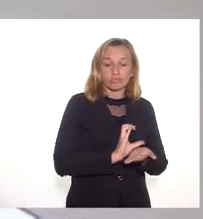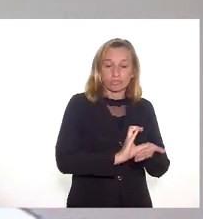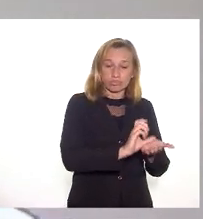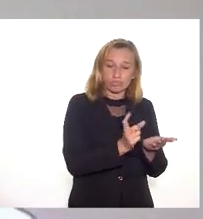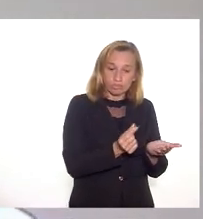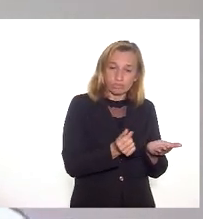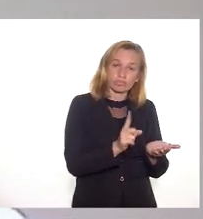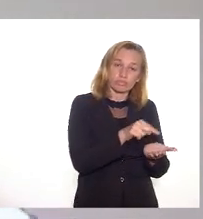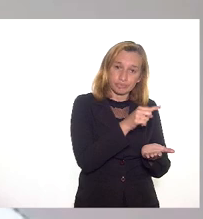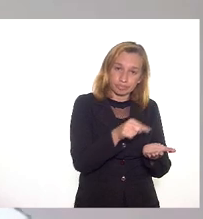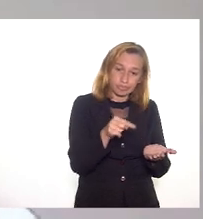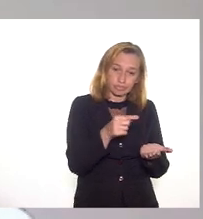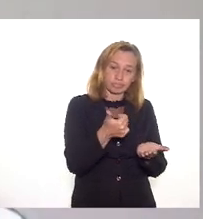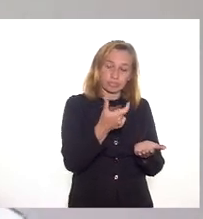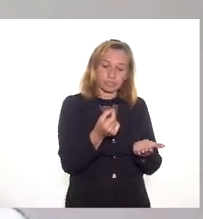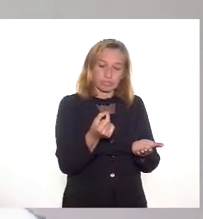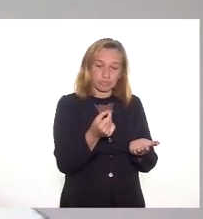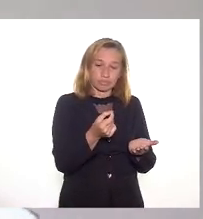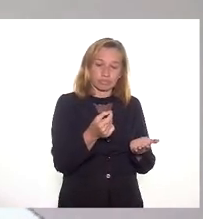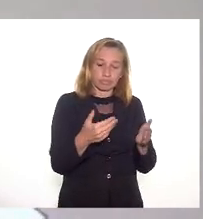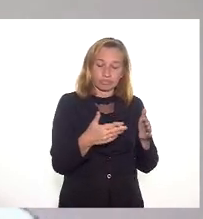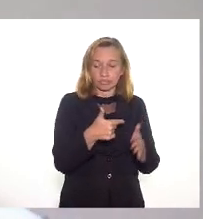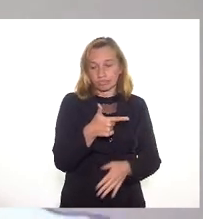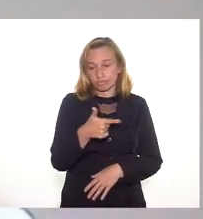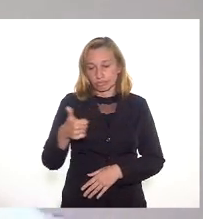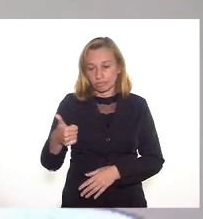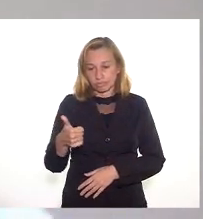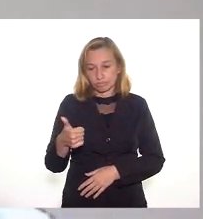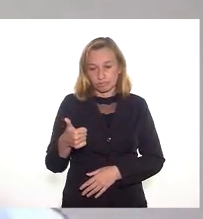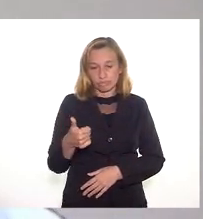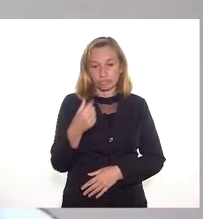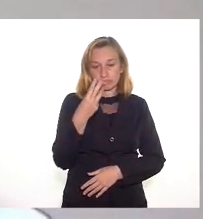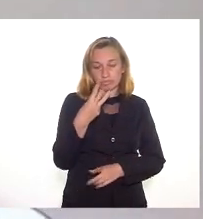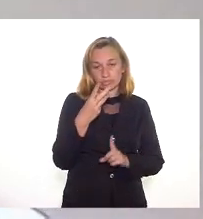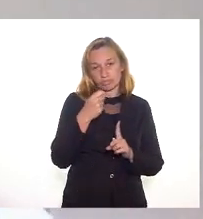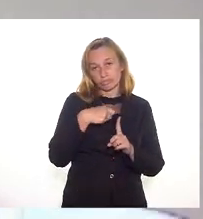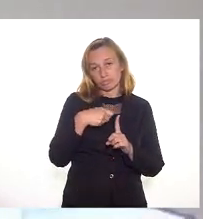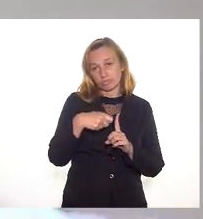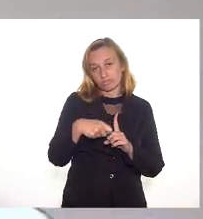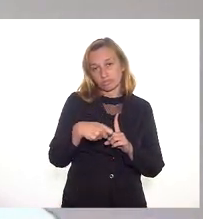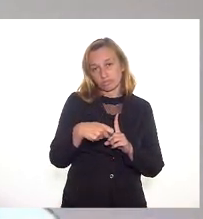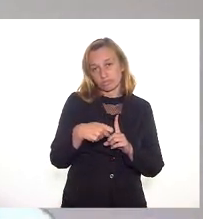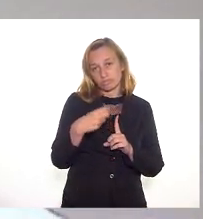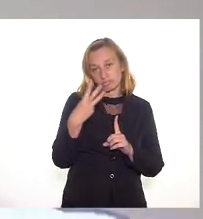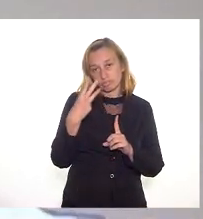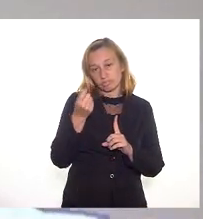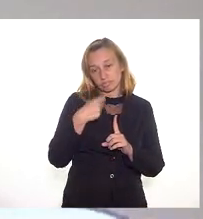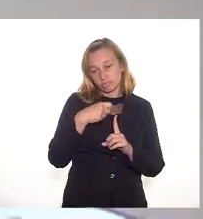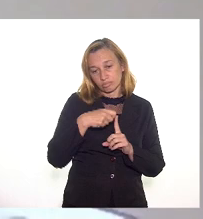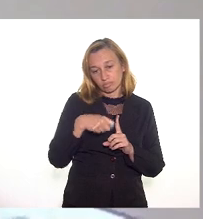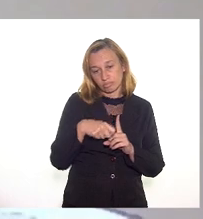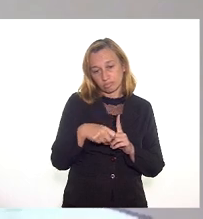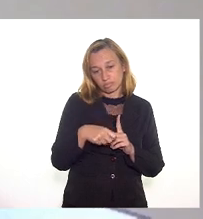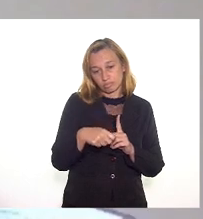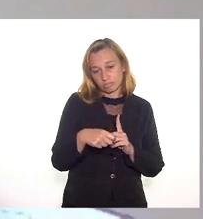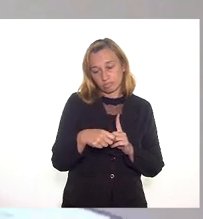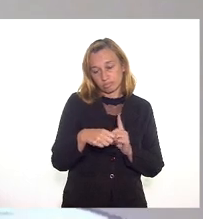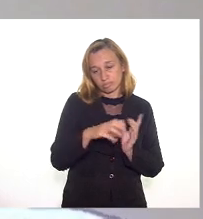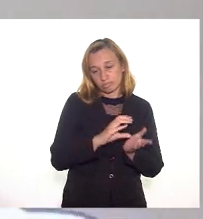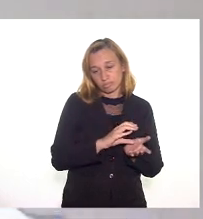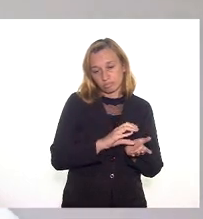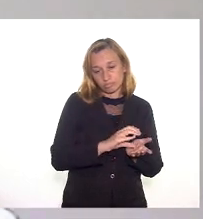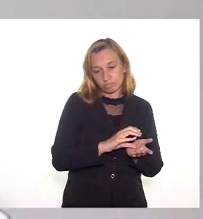cortado de 20 para 21 representa três meses três meses de despesas da